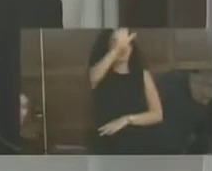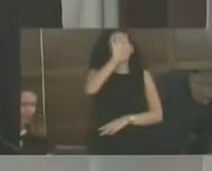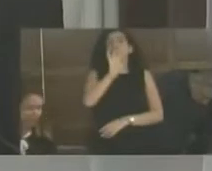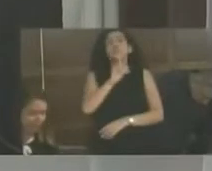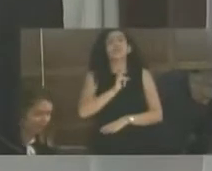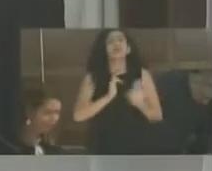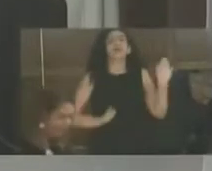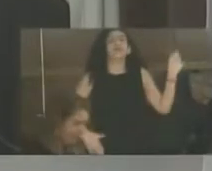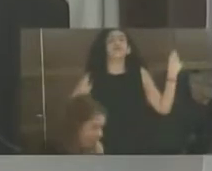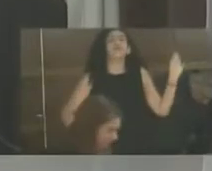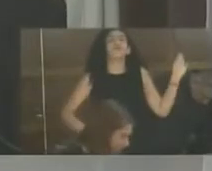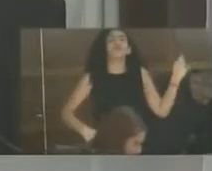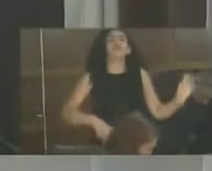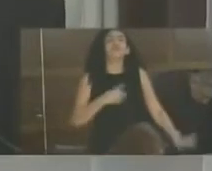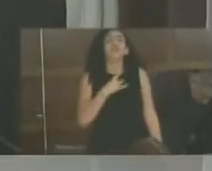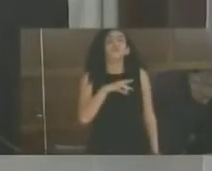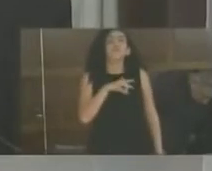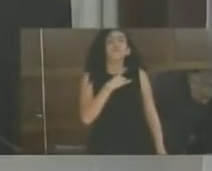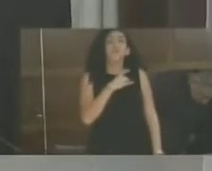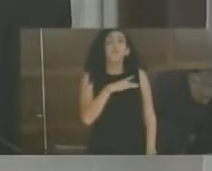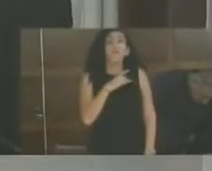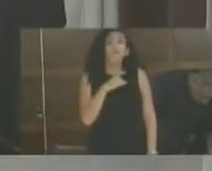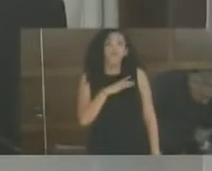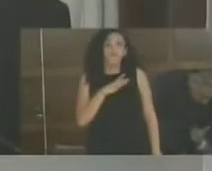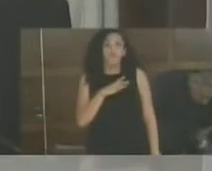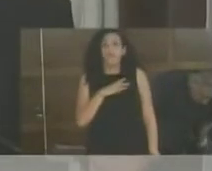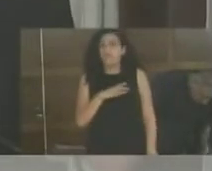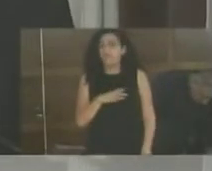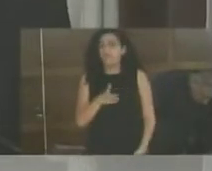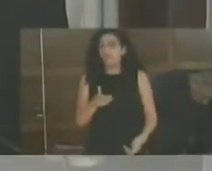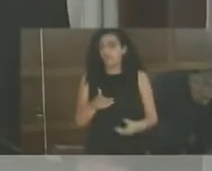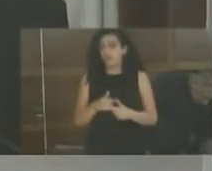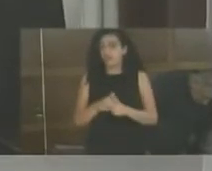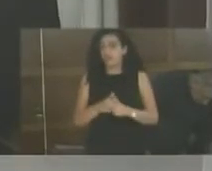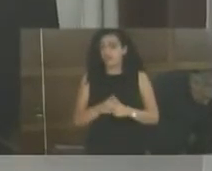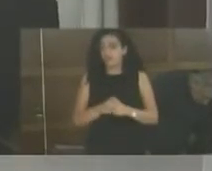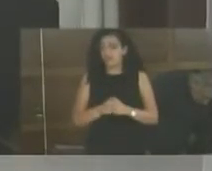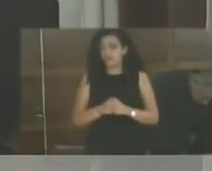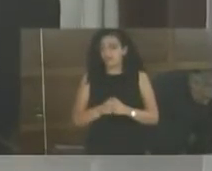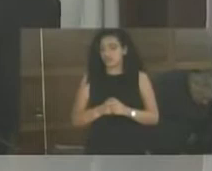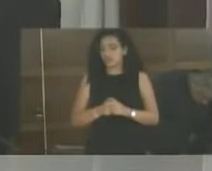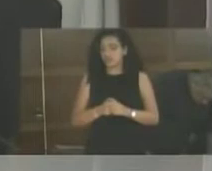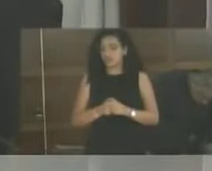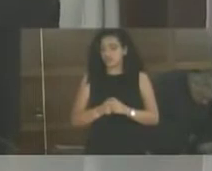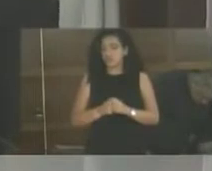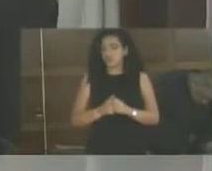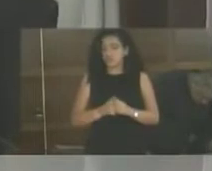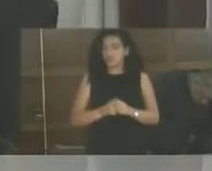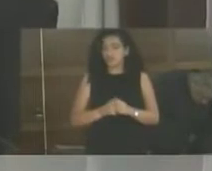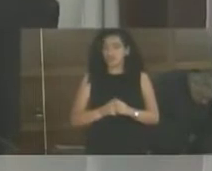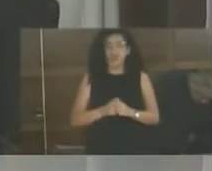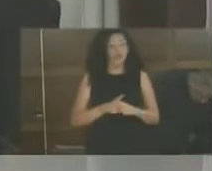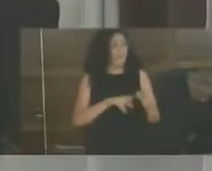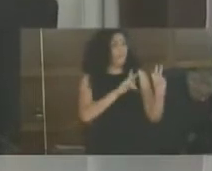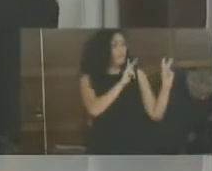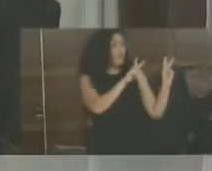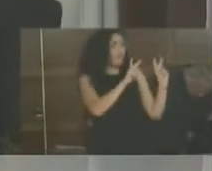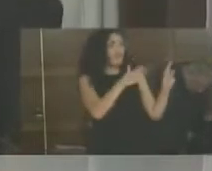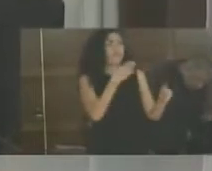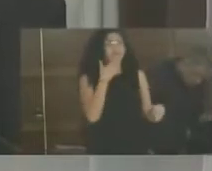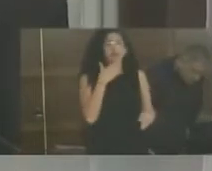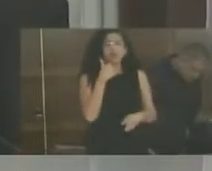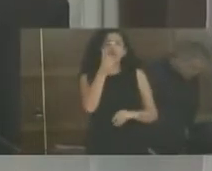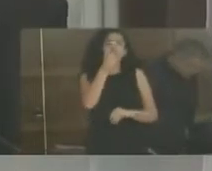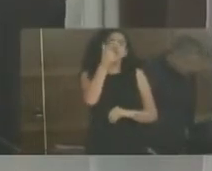rapaz, só tem bundão. E aí ficam os caras tão, que tão aí nada, tudo frouxo. Lá no Parque Mambucaba melhorou